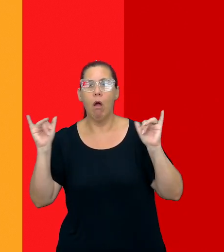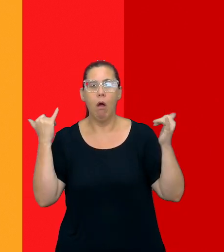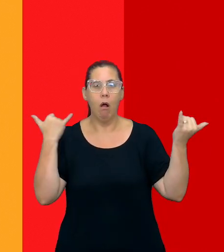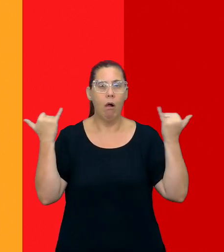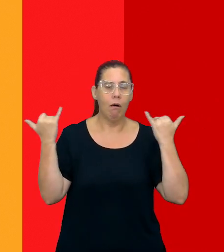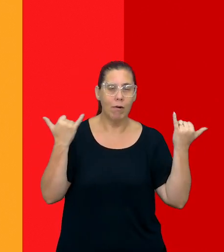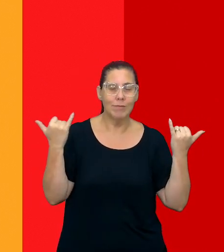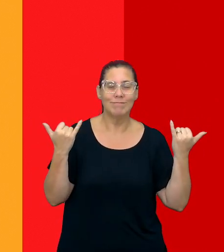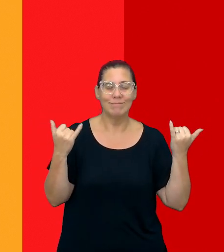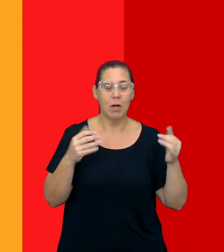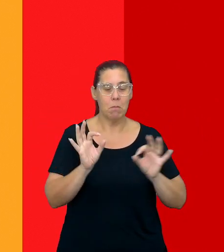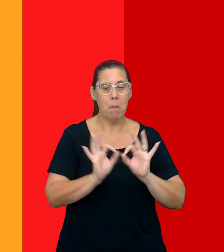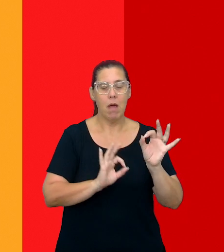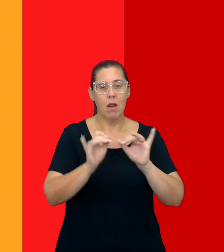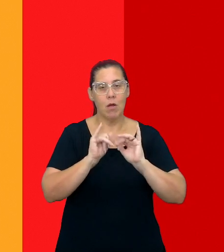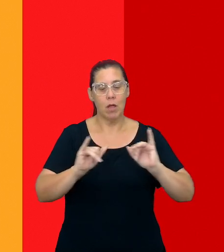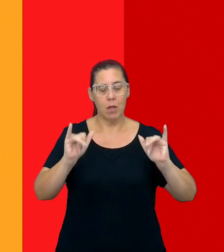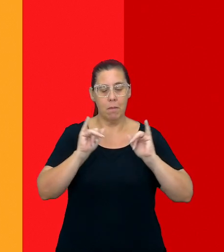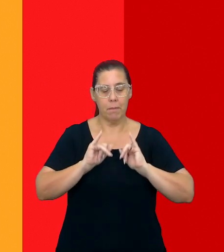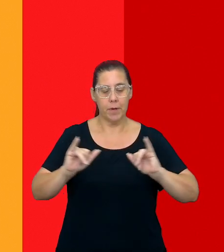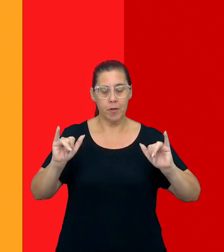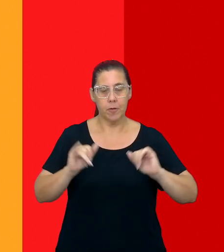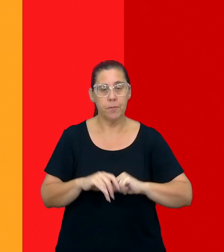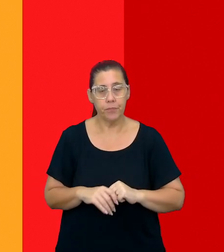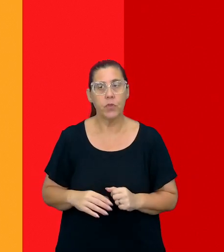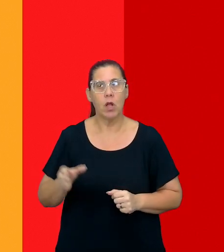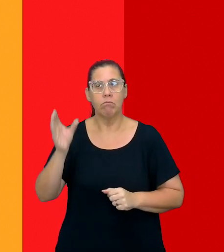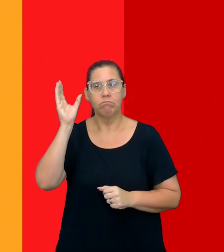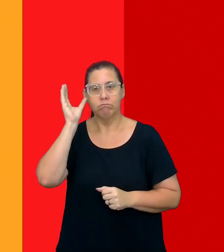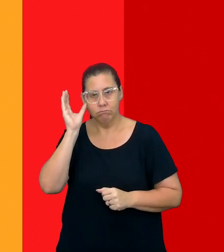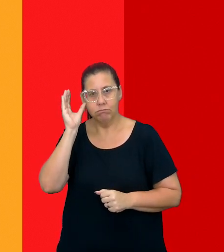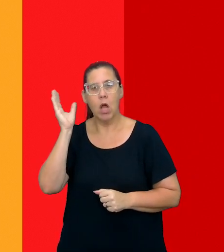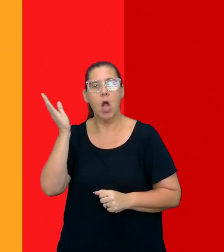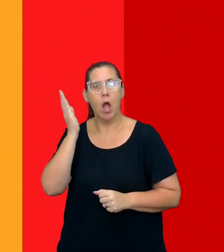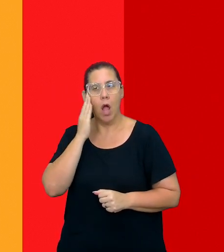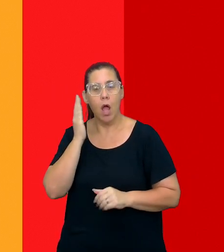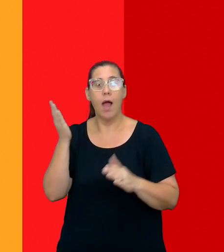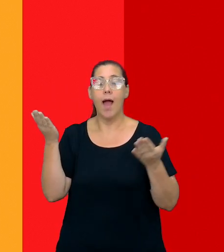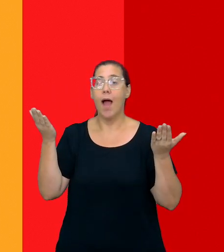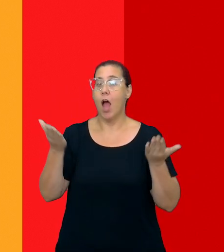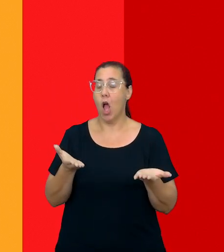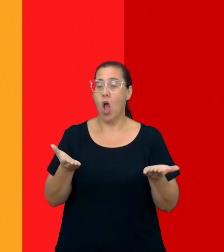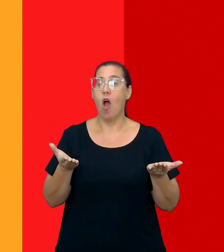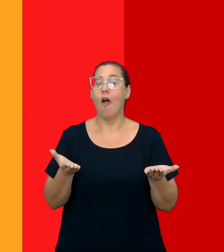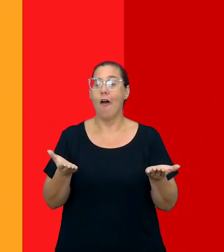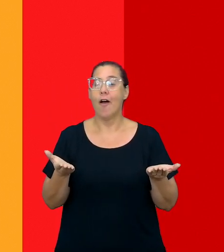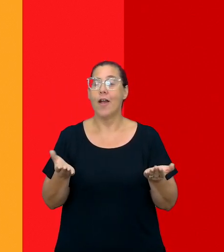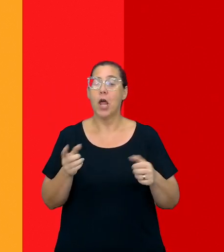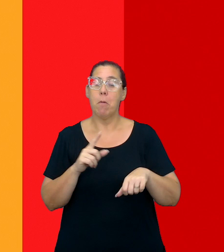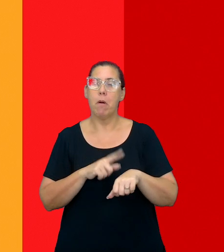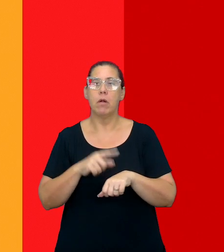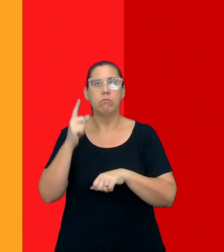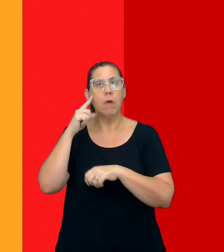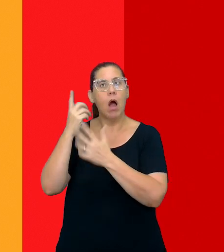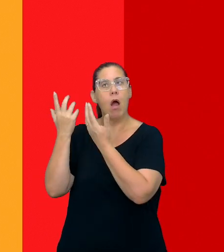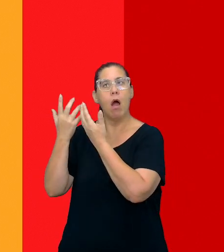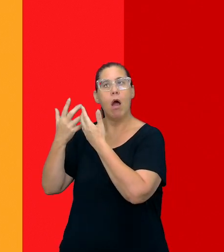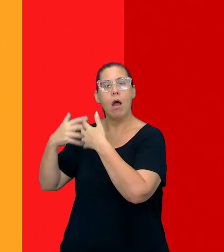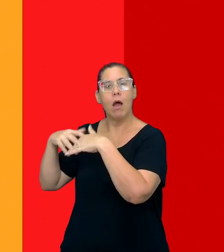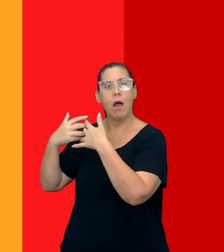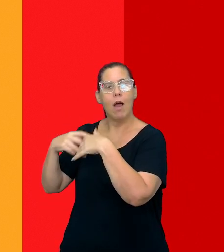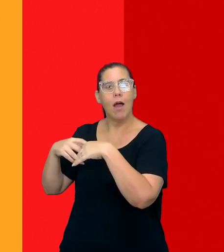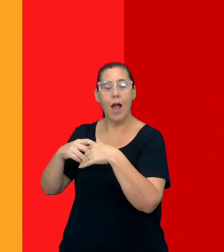produção das campanhas publicitárias aí de conscientização. Agora chegou a hora de refletirmos sobre